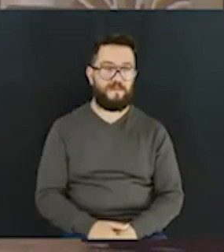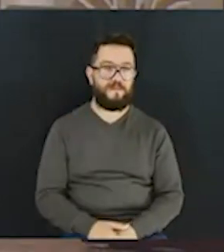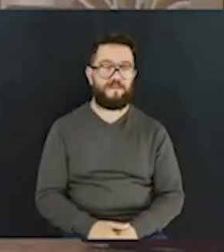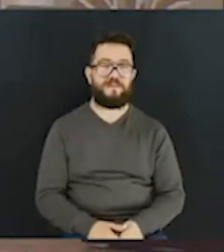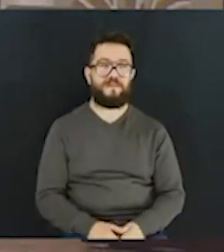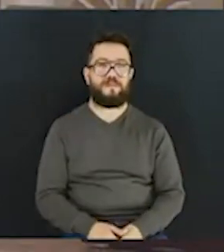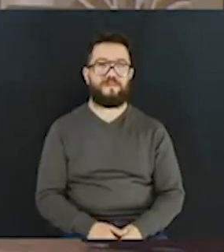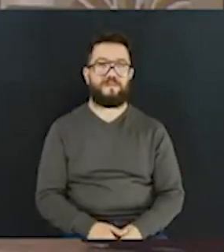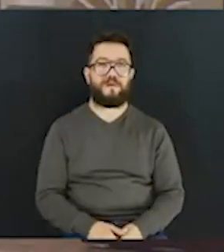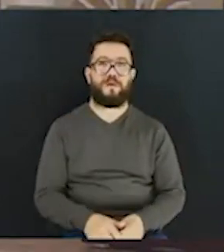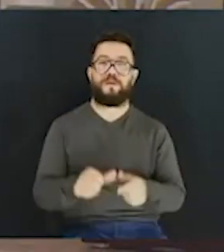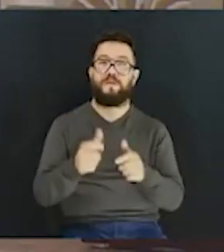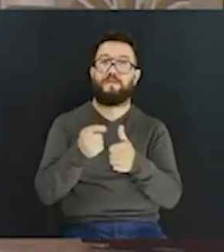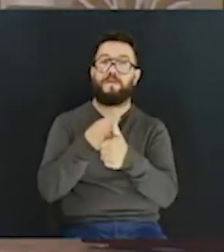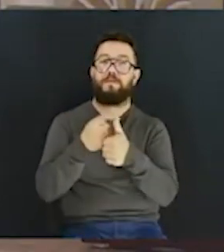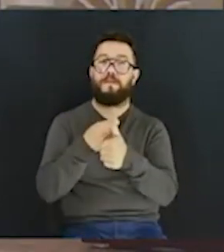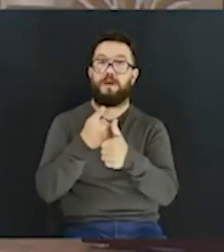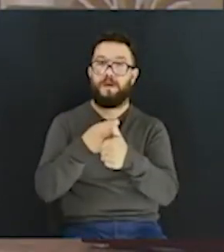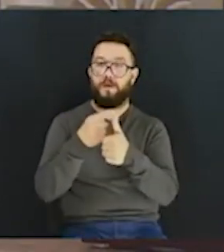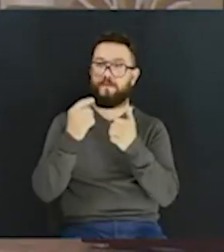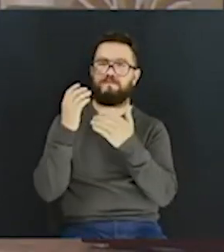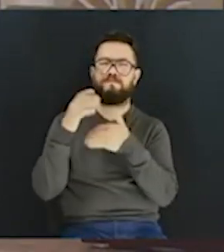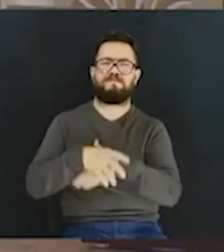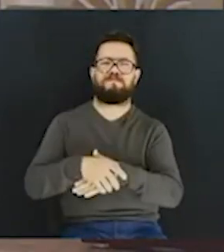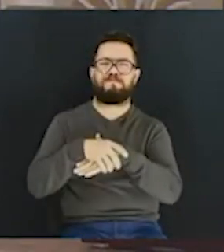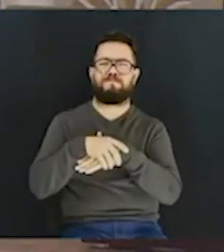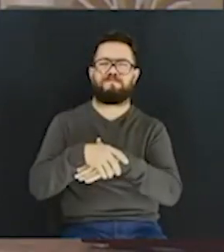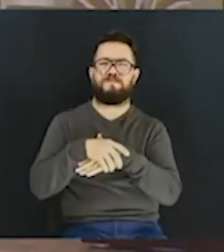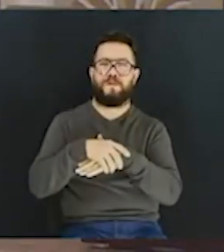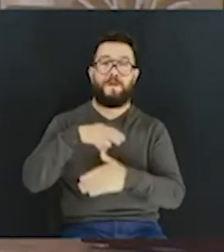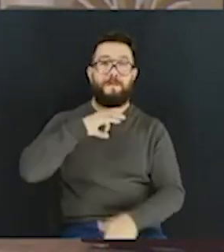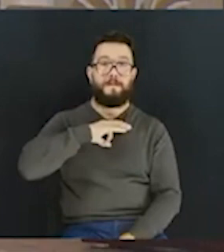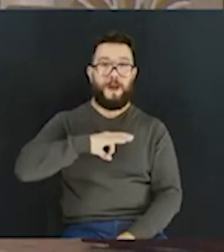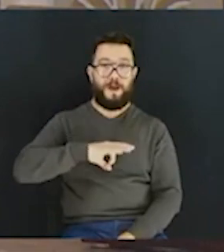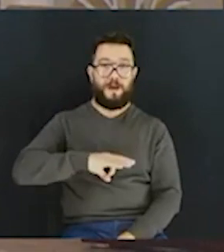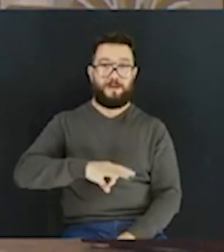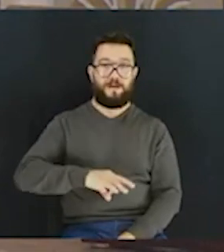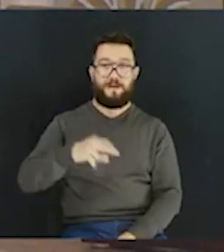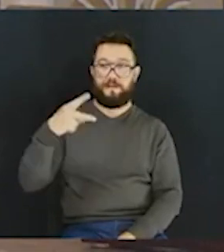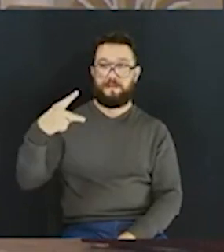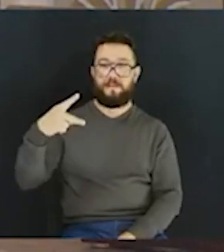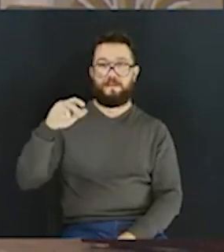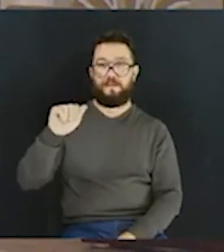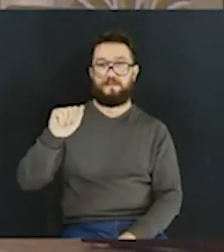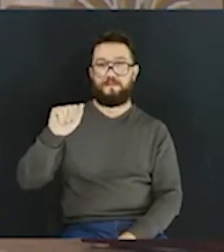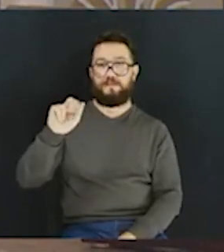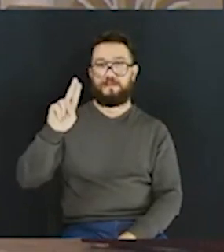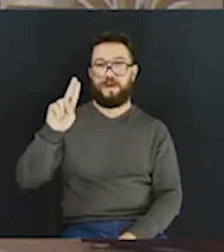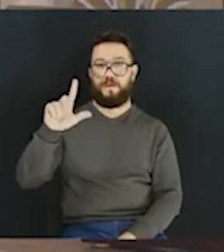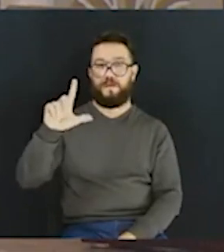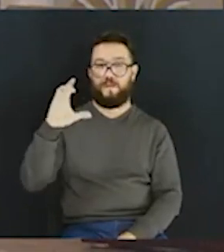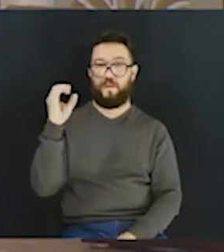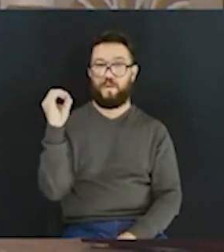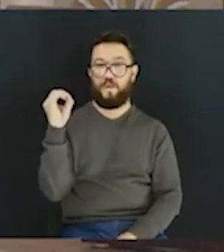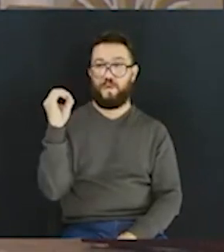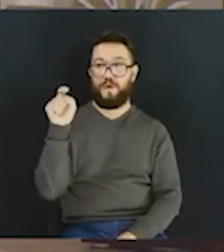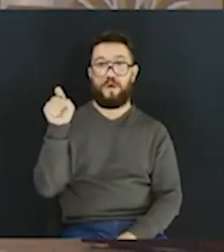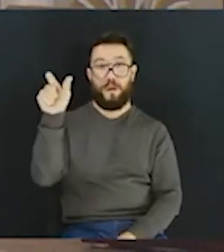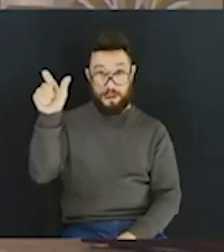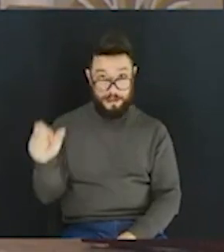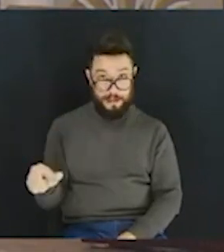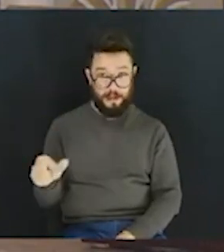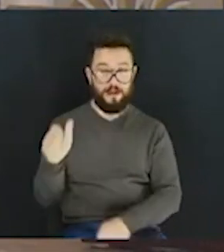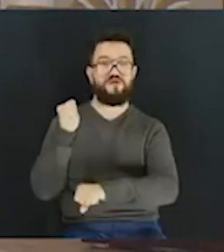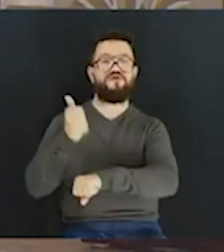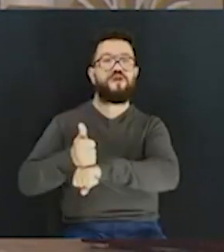o padre Paulo Siebneichler, que é o pároco da paróquia Senhor Bom Jesus